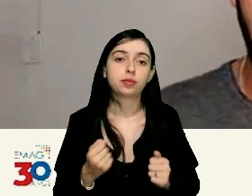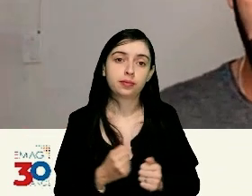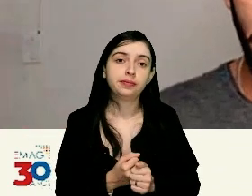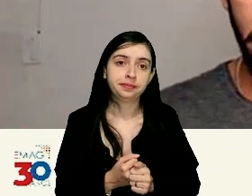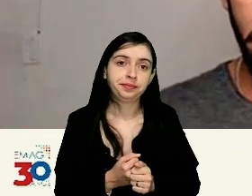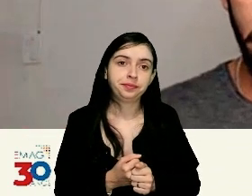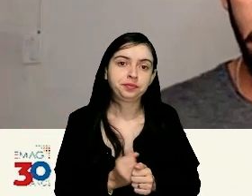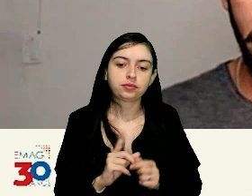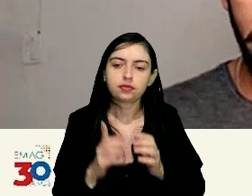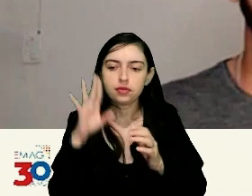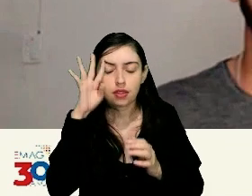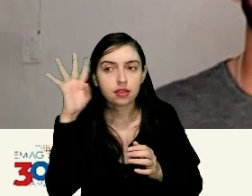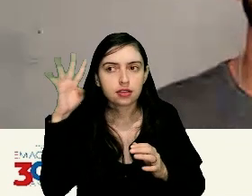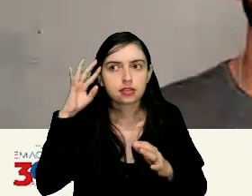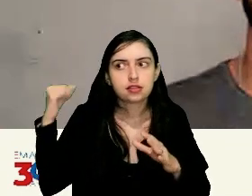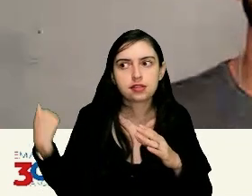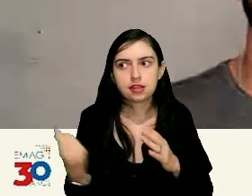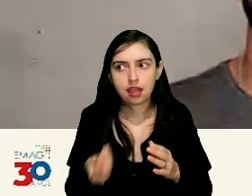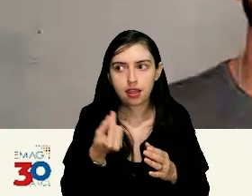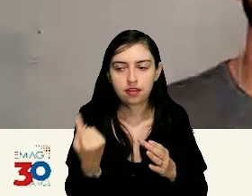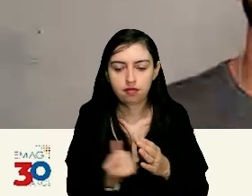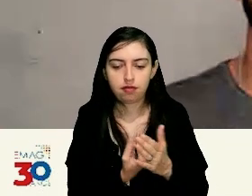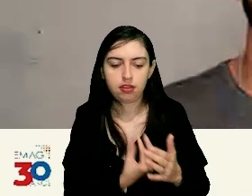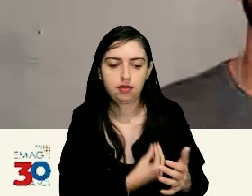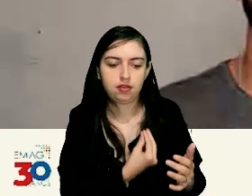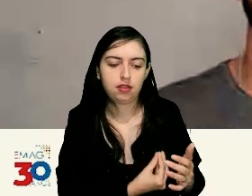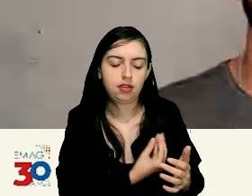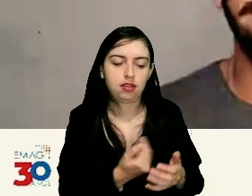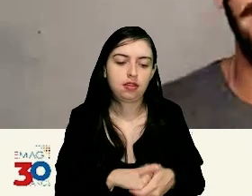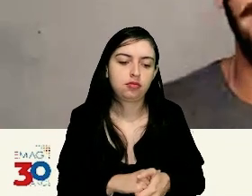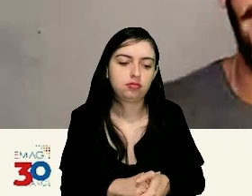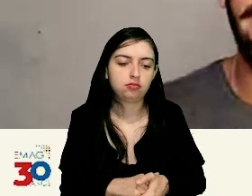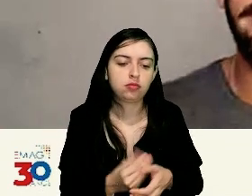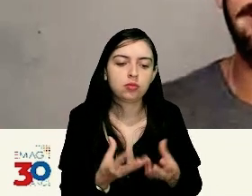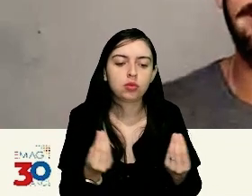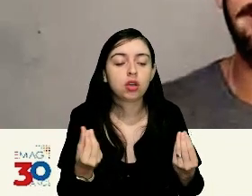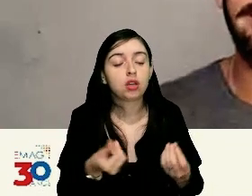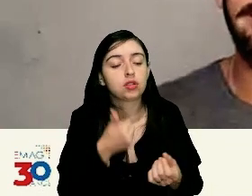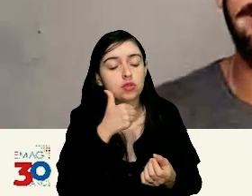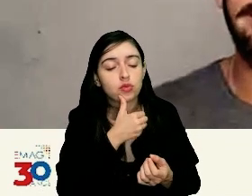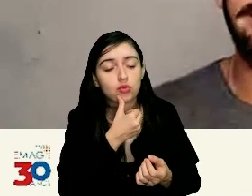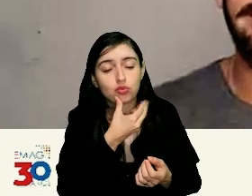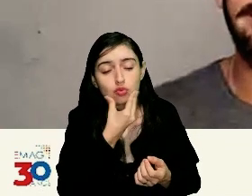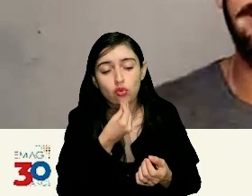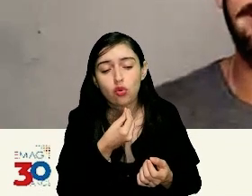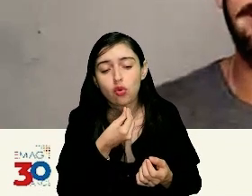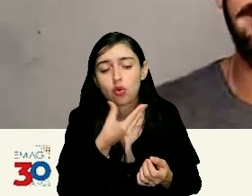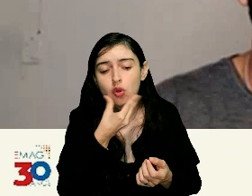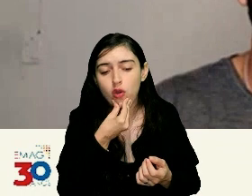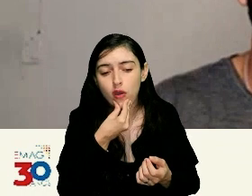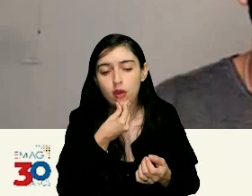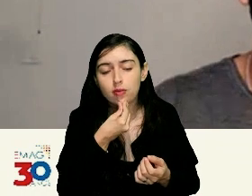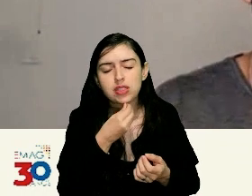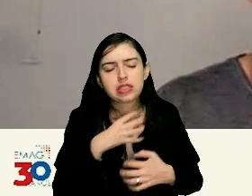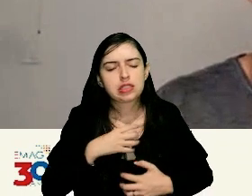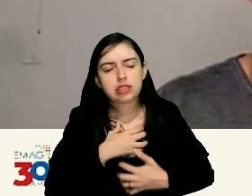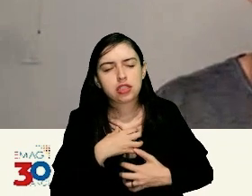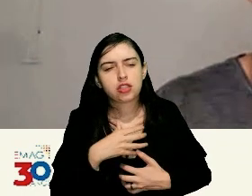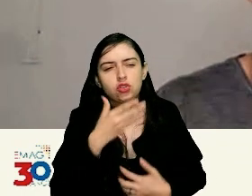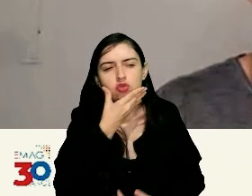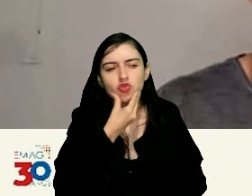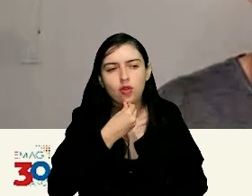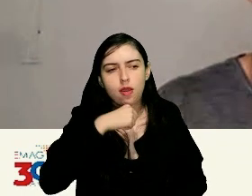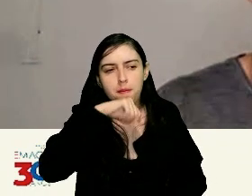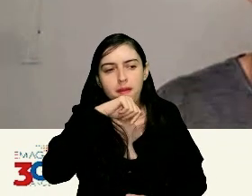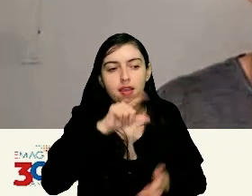imaginário. Mas existem muitos homens que se sentem pais antes desse filho